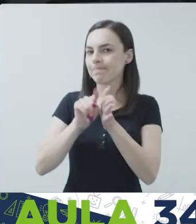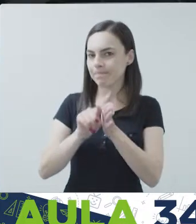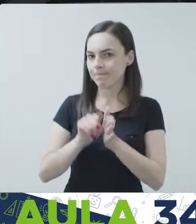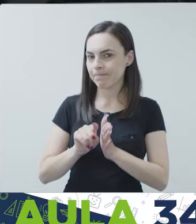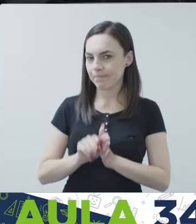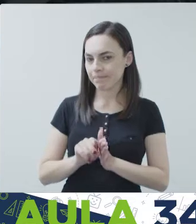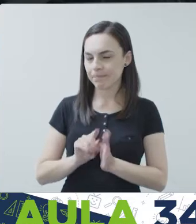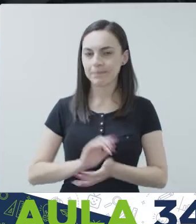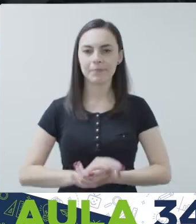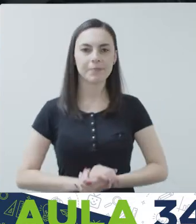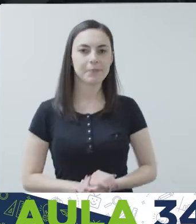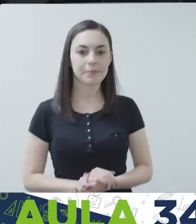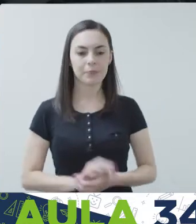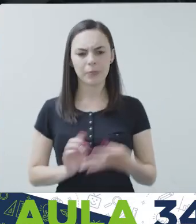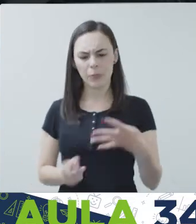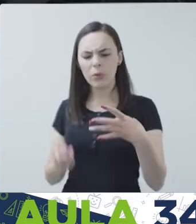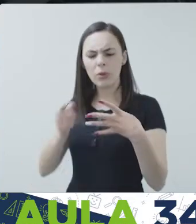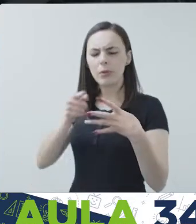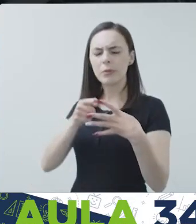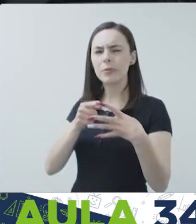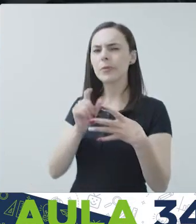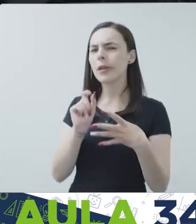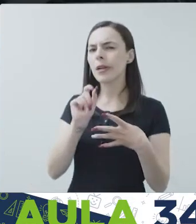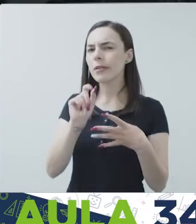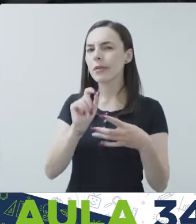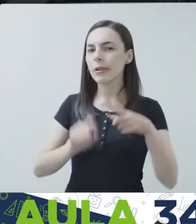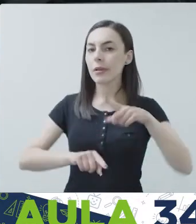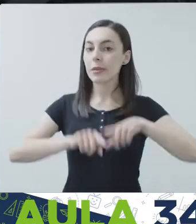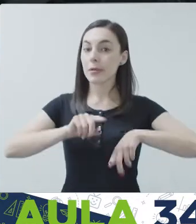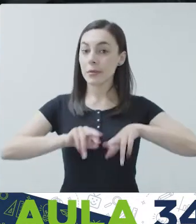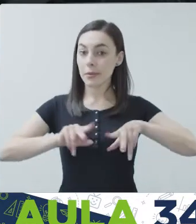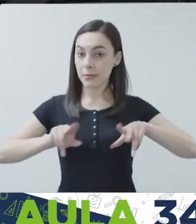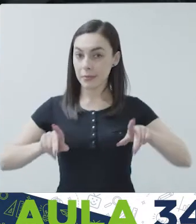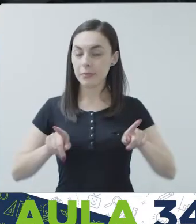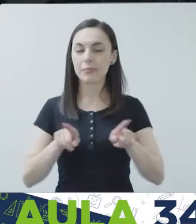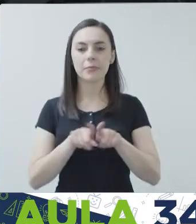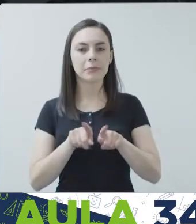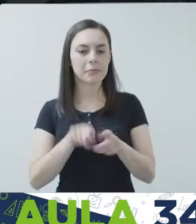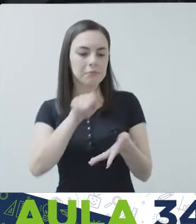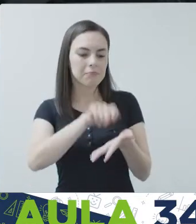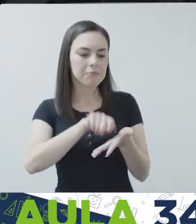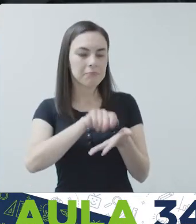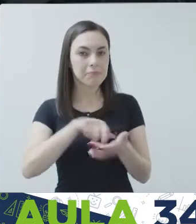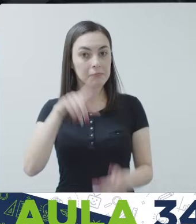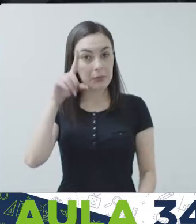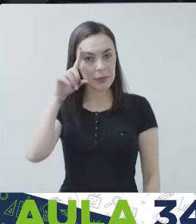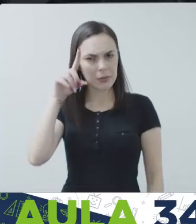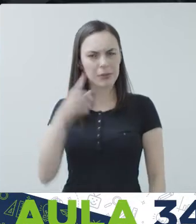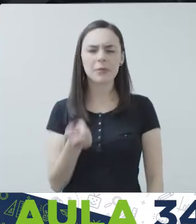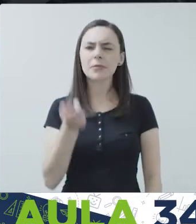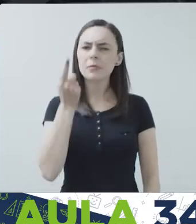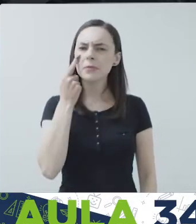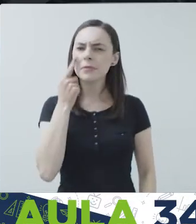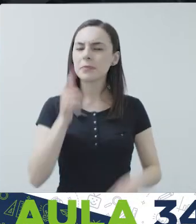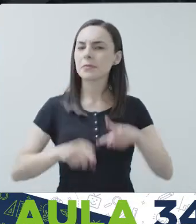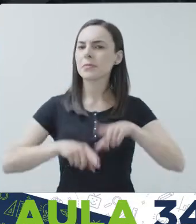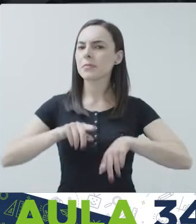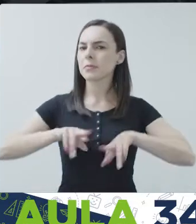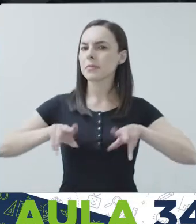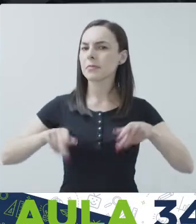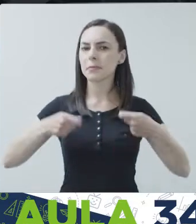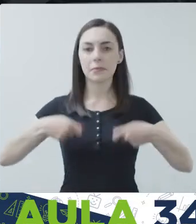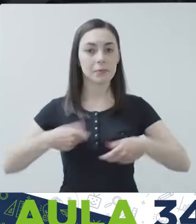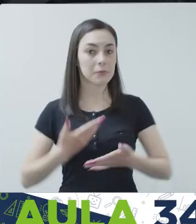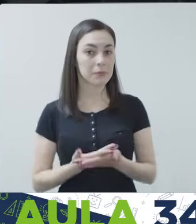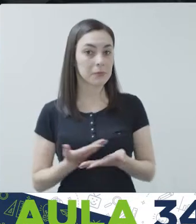quiz. Primeira parte da rotina: materiais e data. Então vamos ver quais são os materiais que nós vamos precisar para a